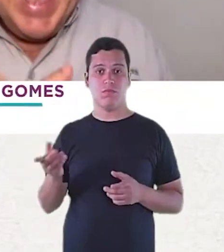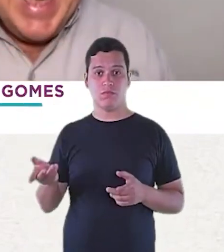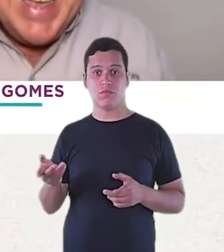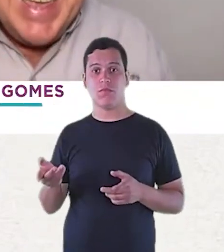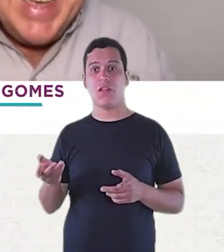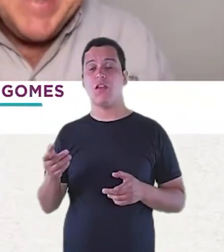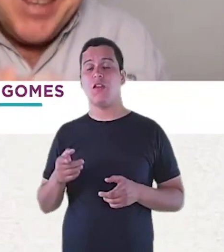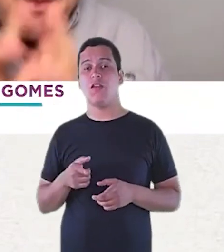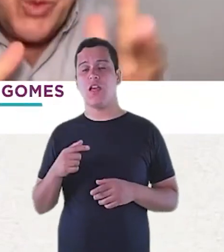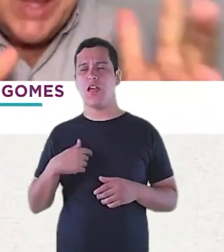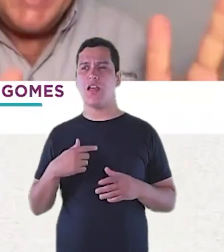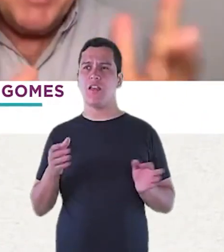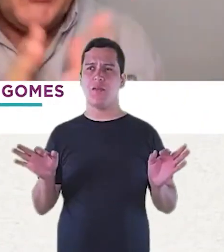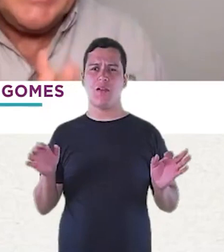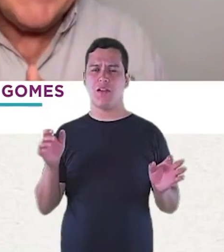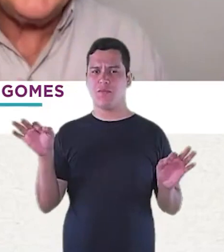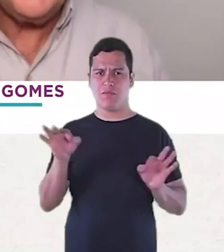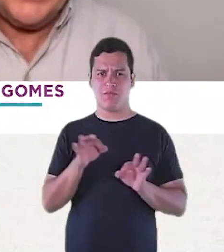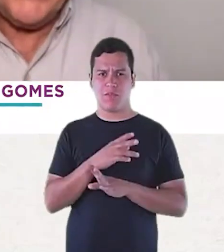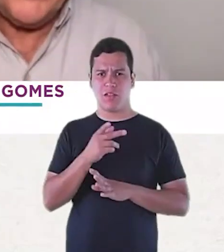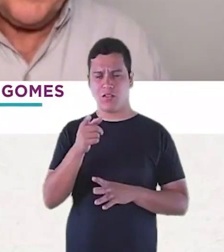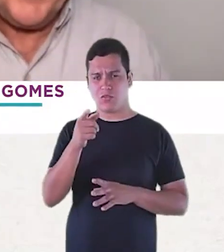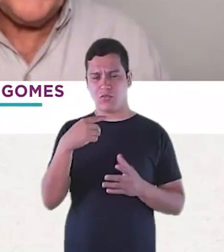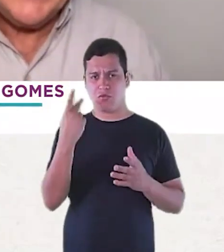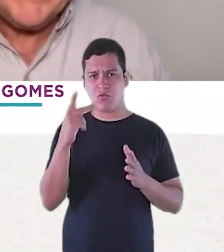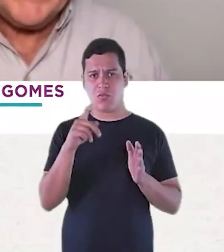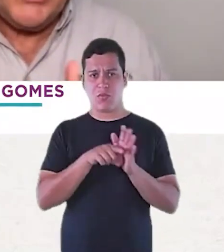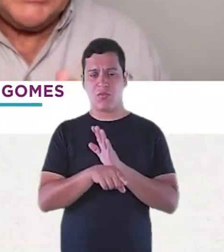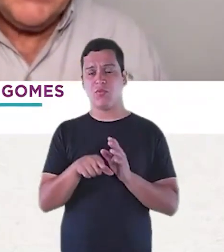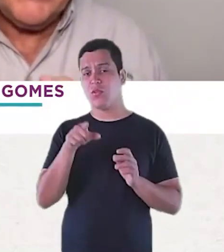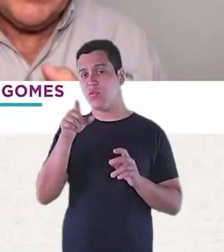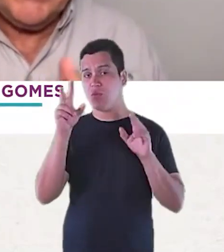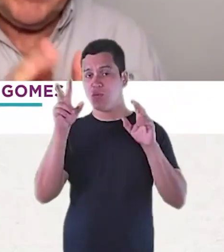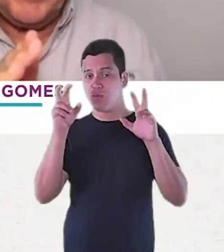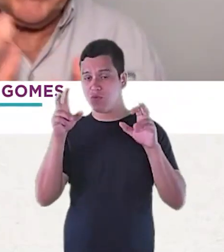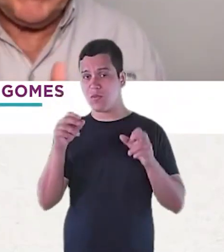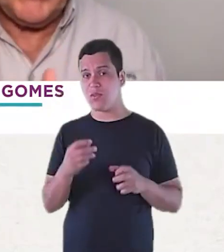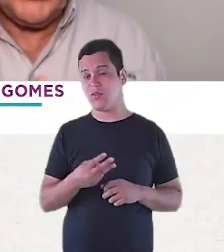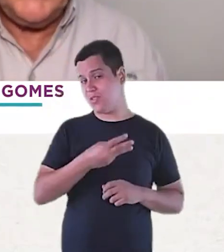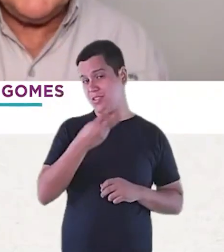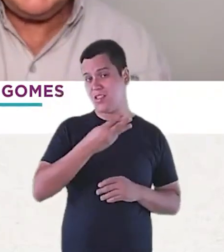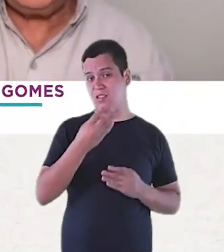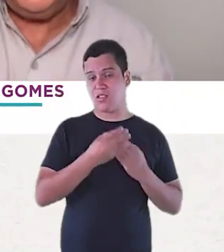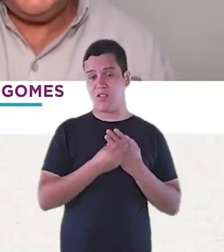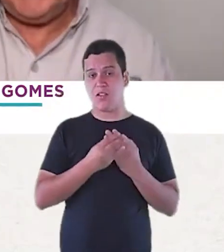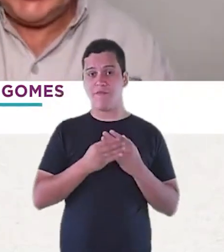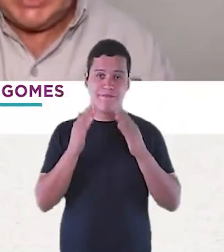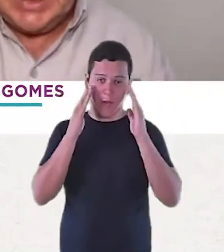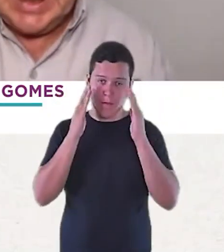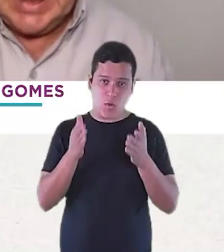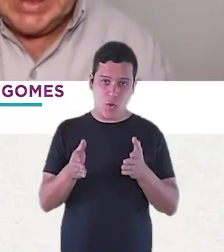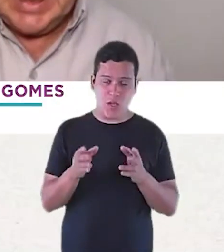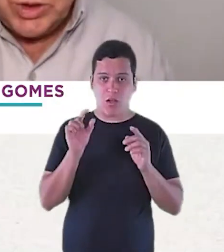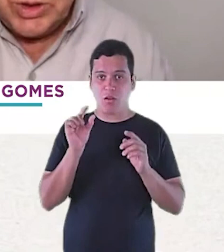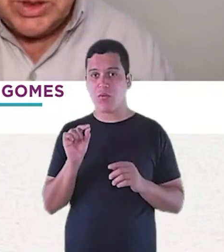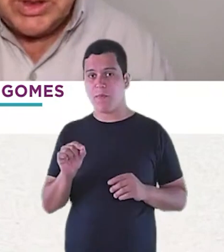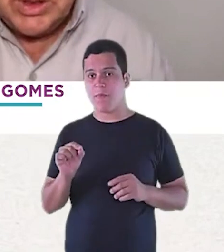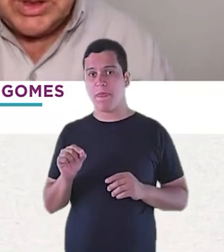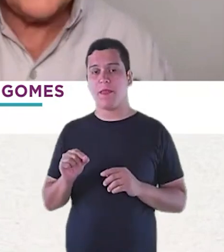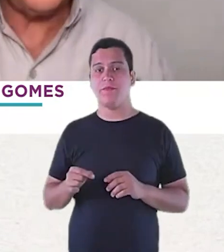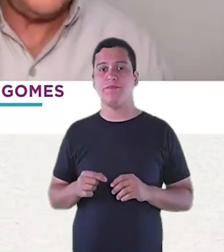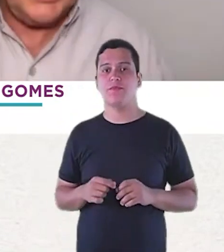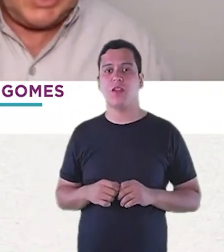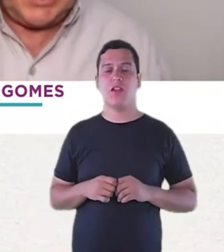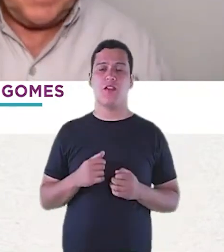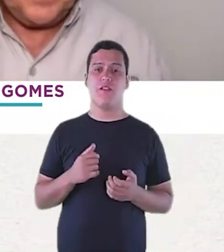demais, esse é o tema do terceiro livro. Então, o terceiro livro, esse segundo livro, termina com a chegada da corte